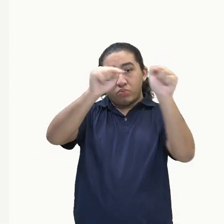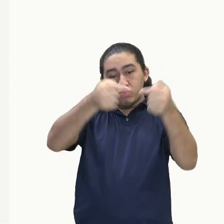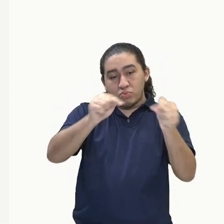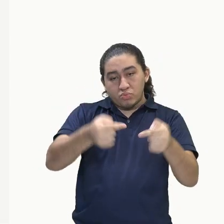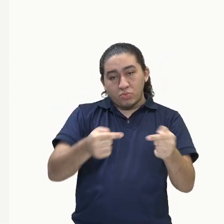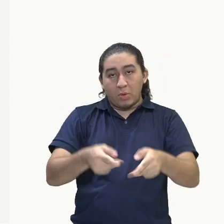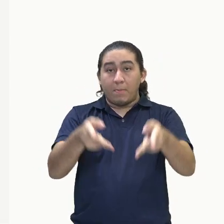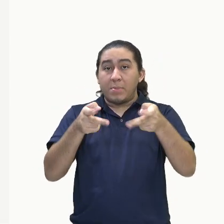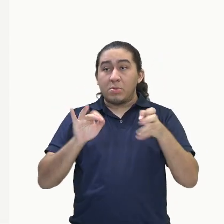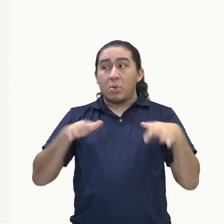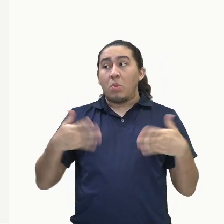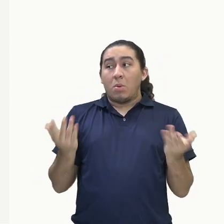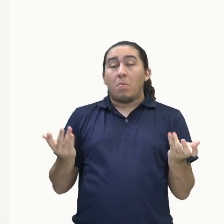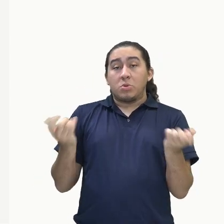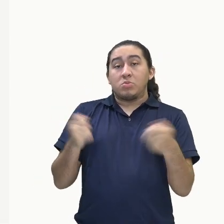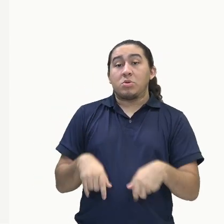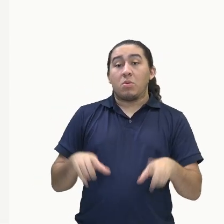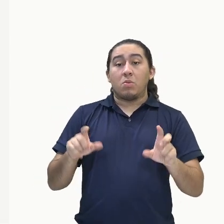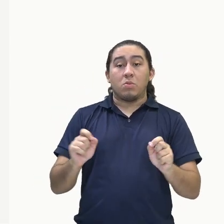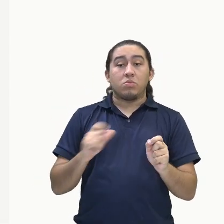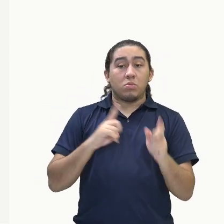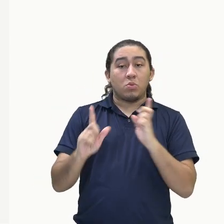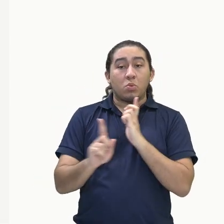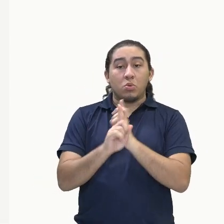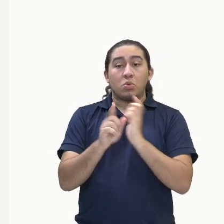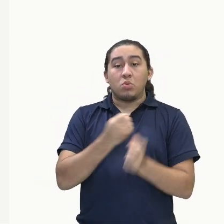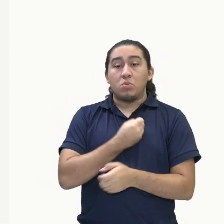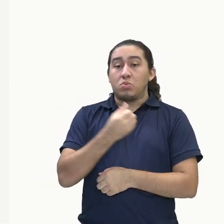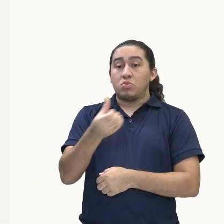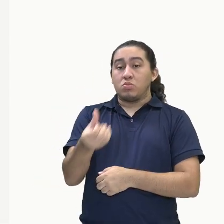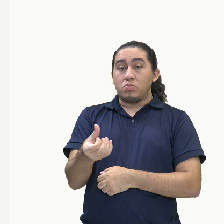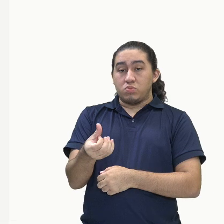se encontrar, 6.